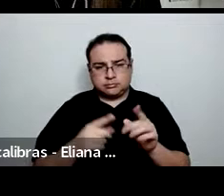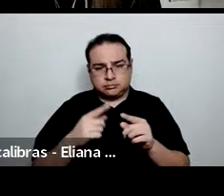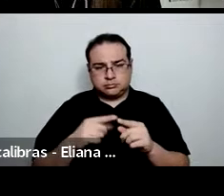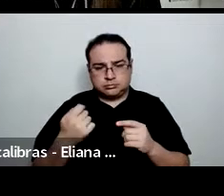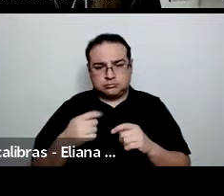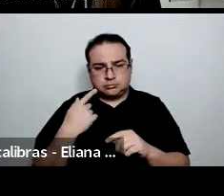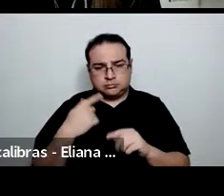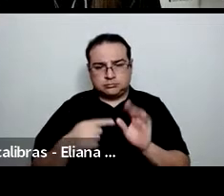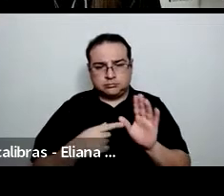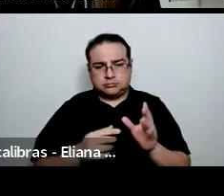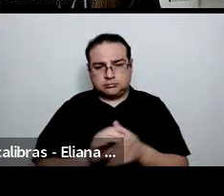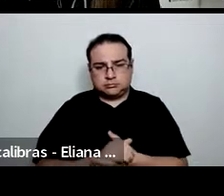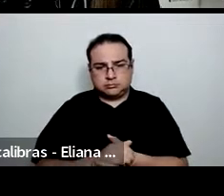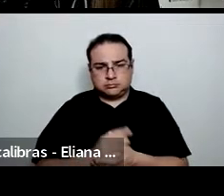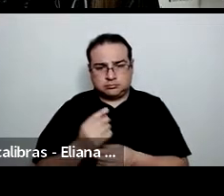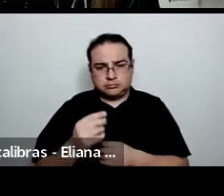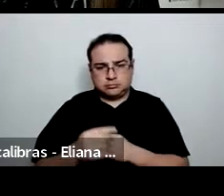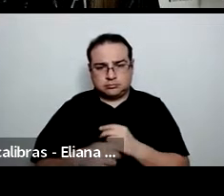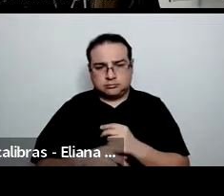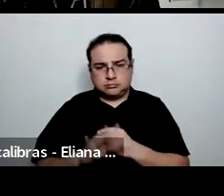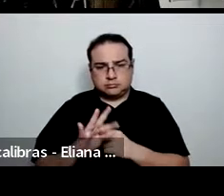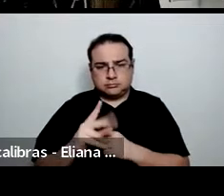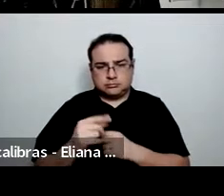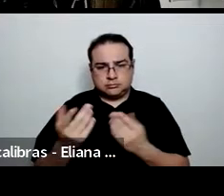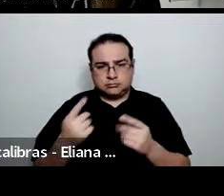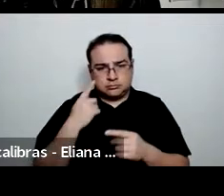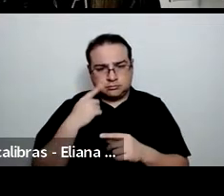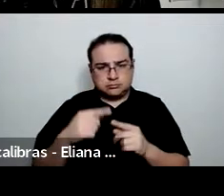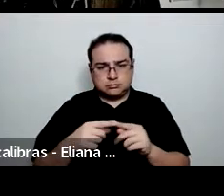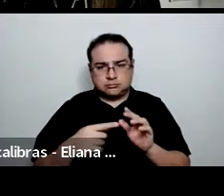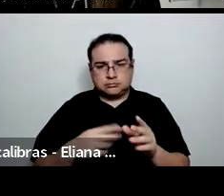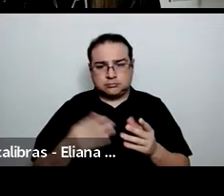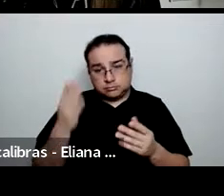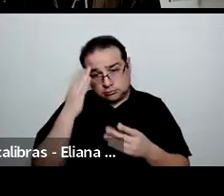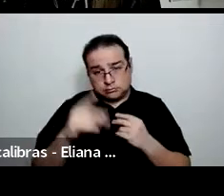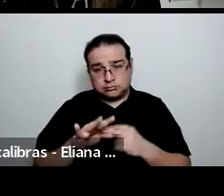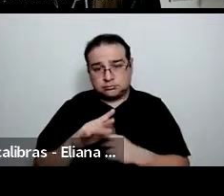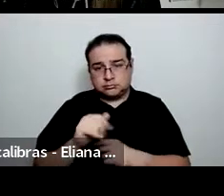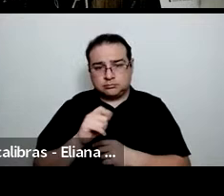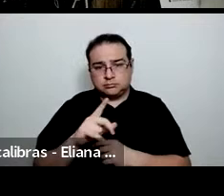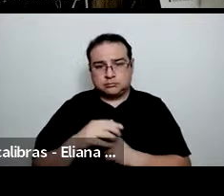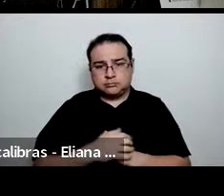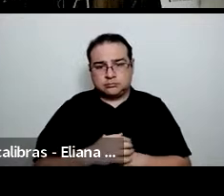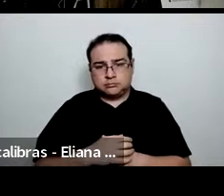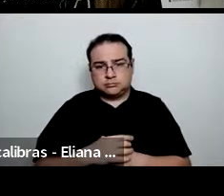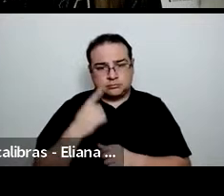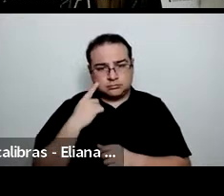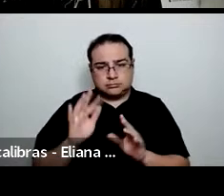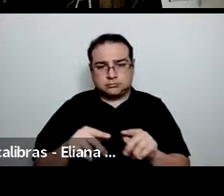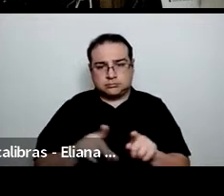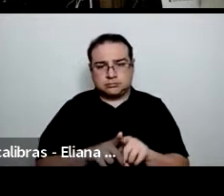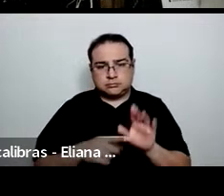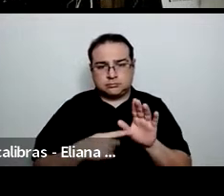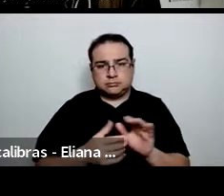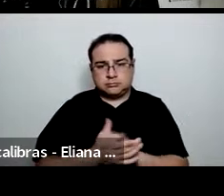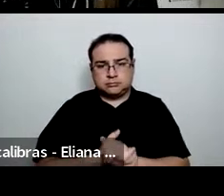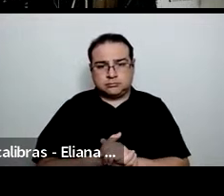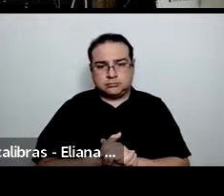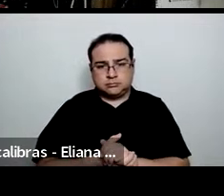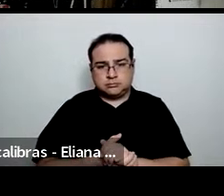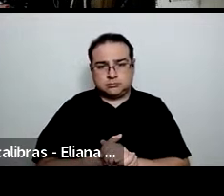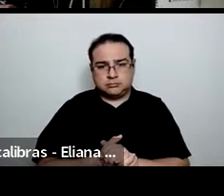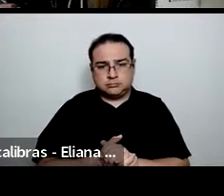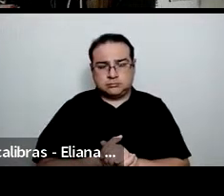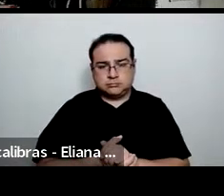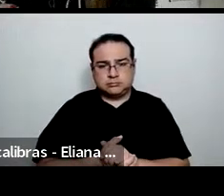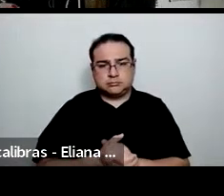novamente apresentar as causas contas de campanha para fins de obtenção do que passou eleitoral para pode o término da legislatura